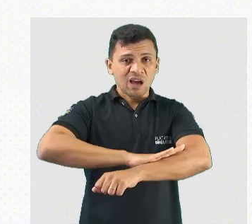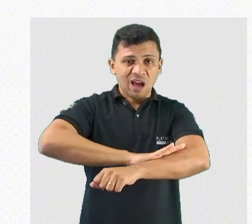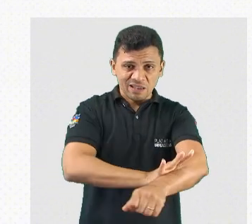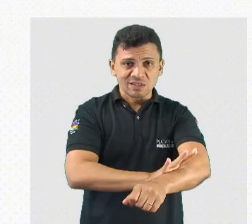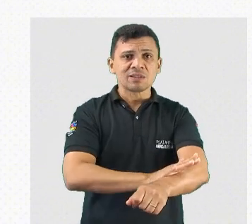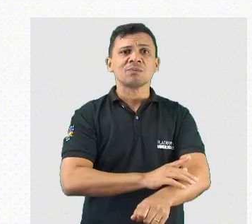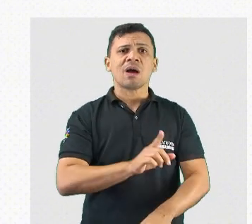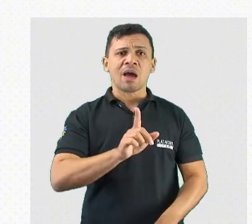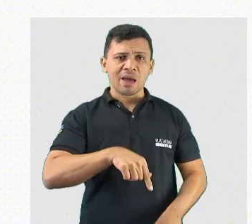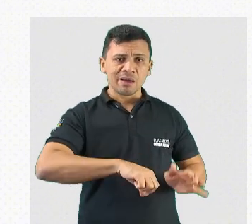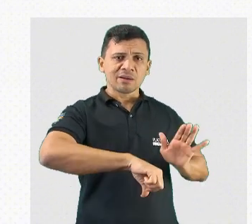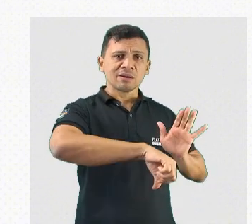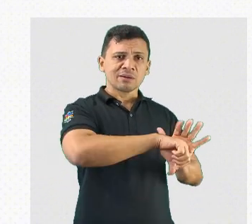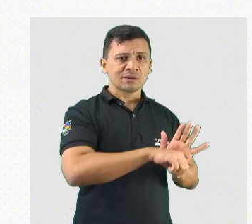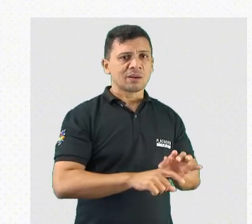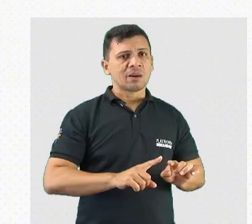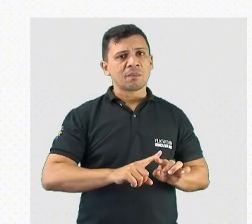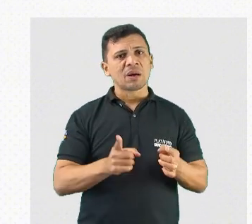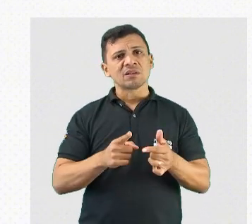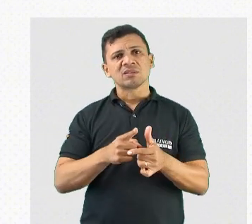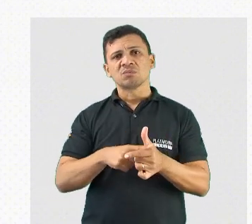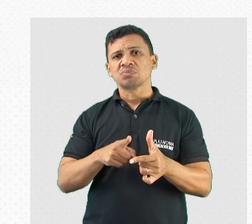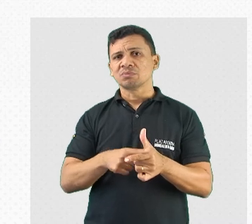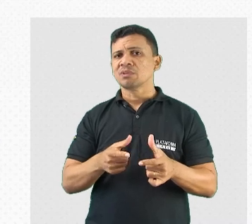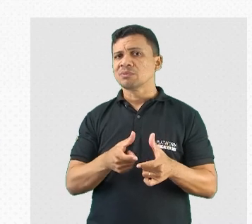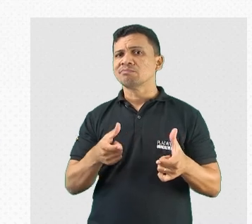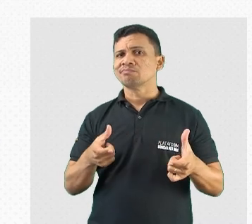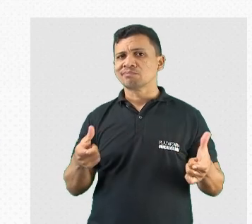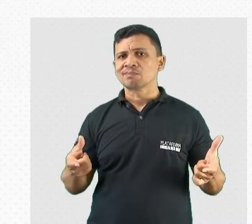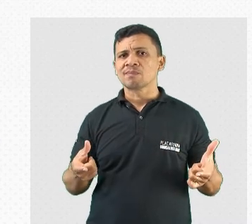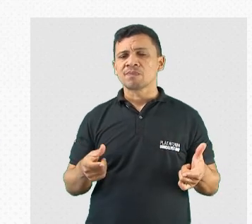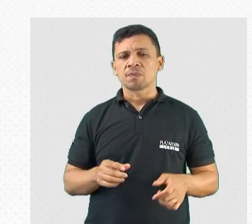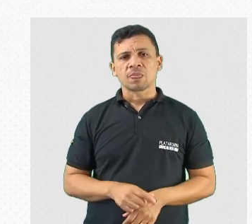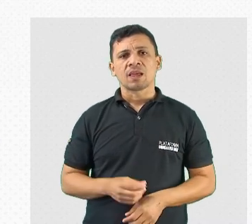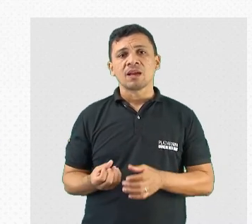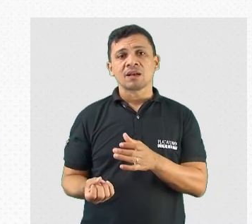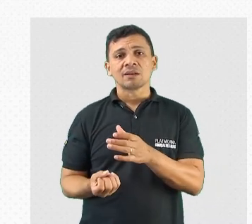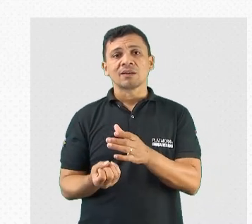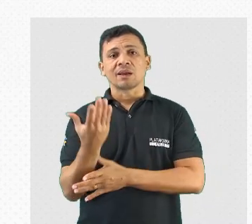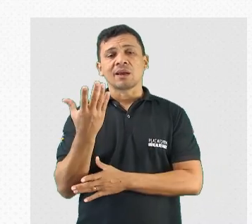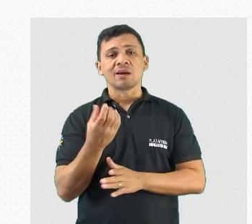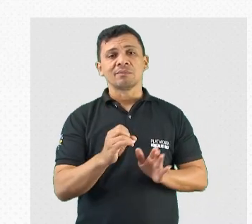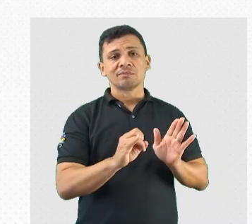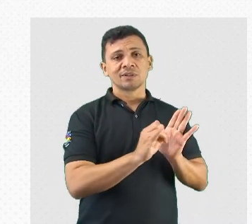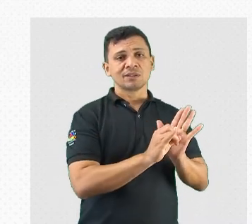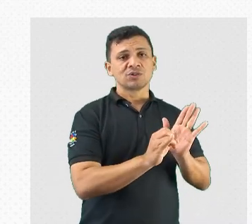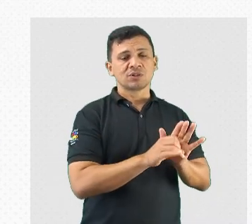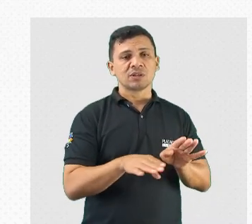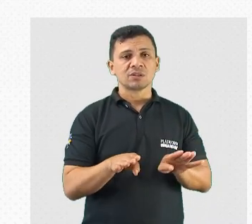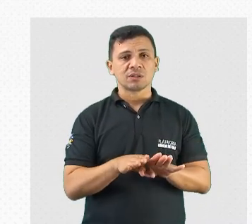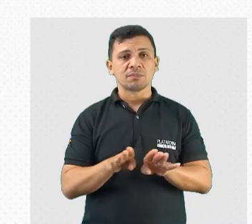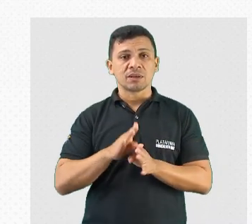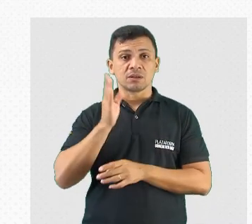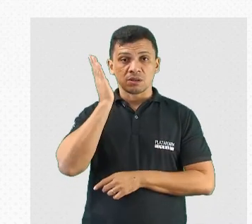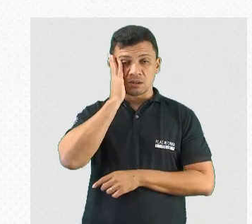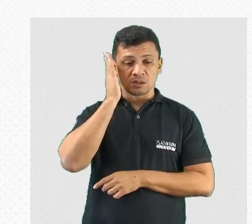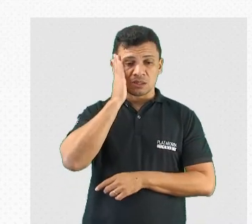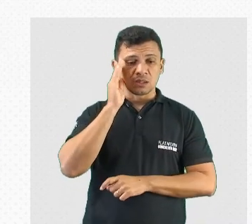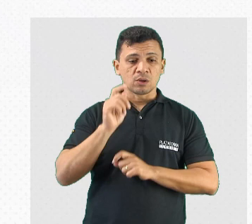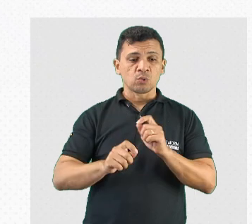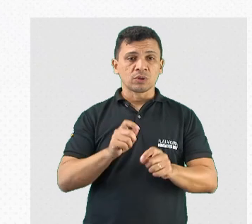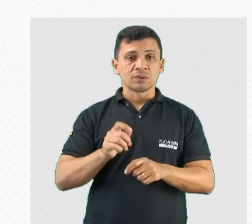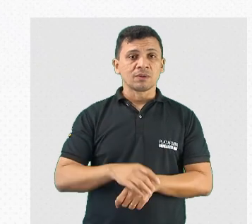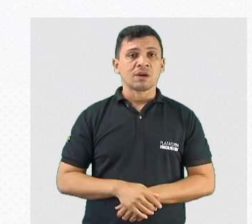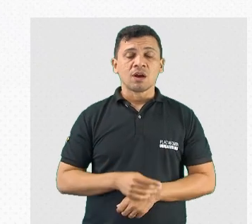problemas são grandes. Por quê? Porque há uma construção de você criar a sua própria identidade e entender. Eu estou falando, né,